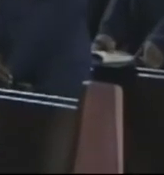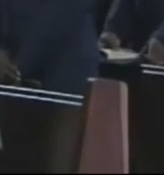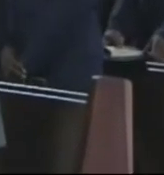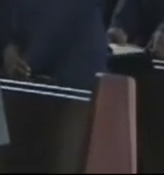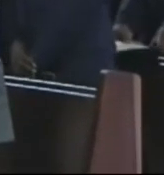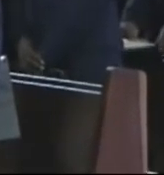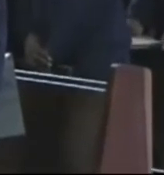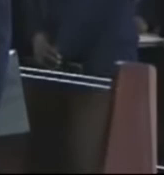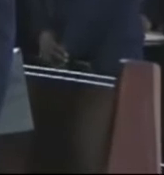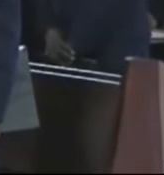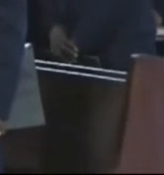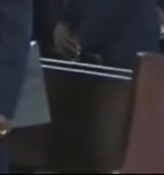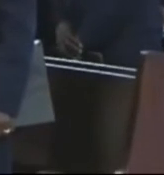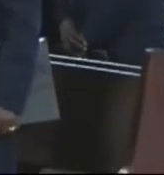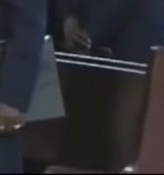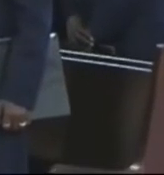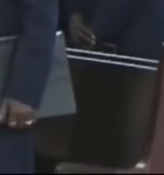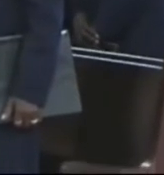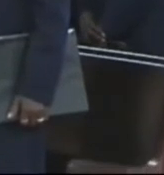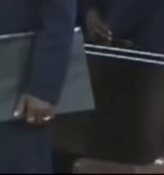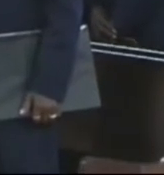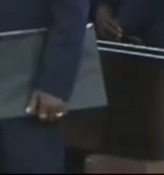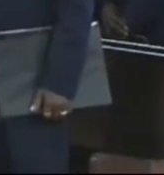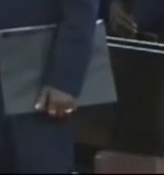temores me livrou,